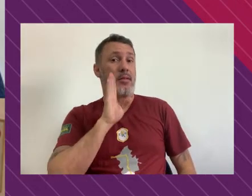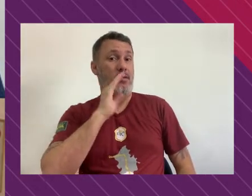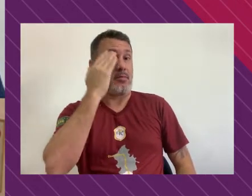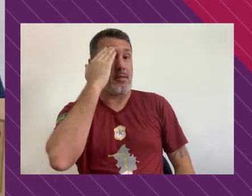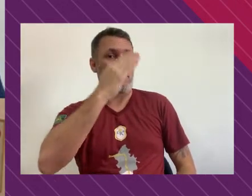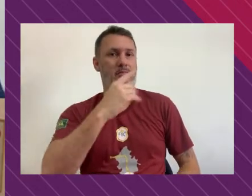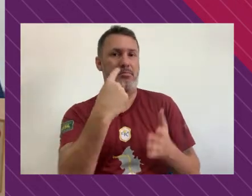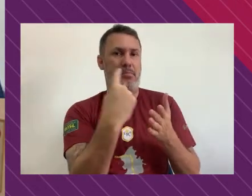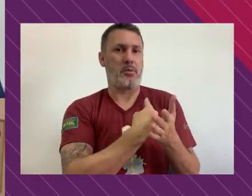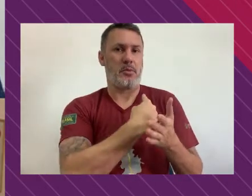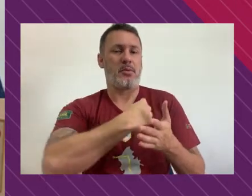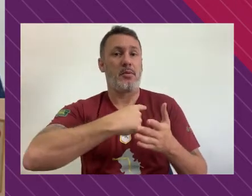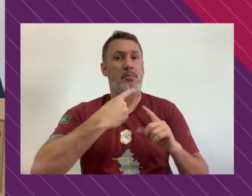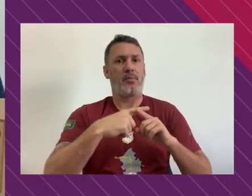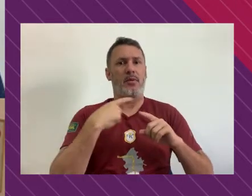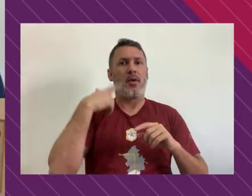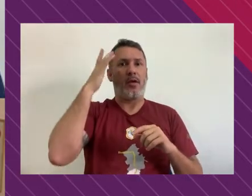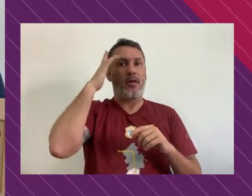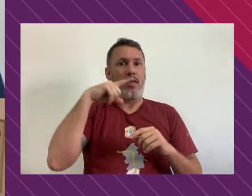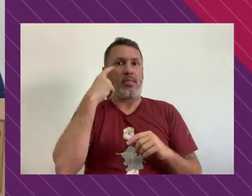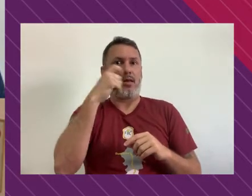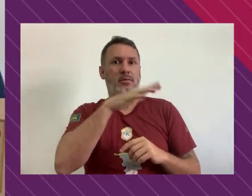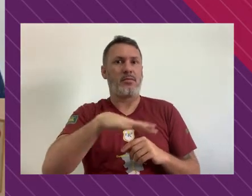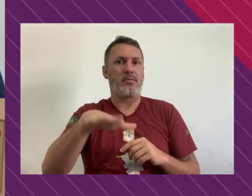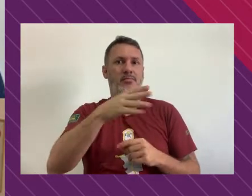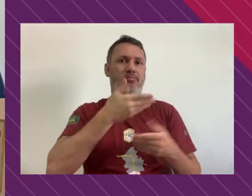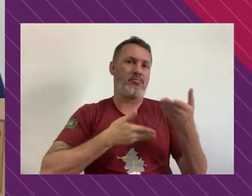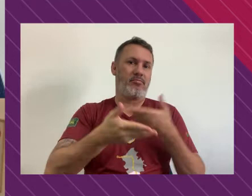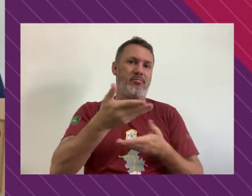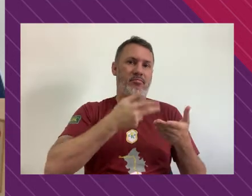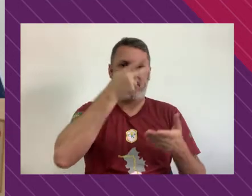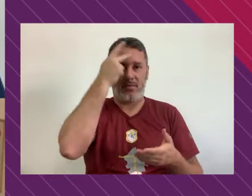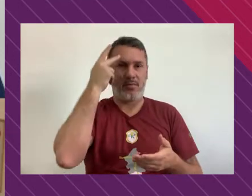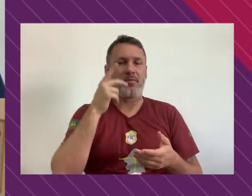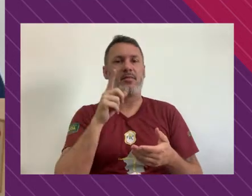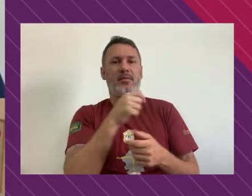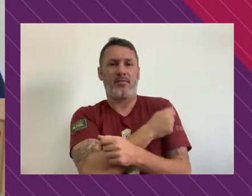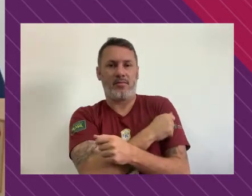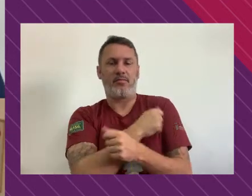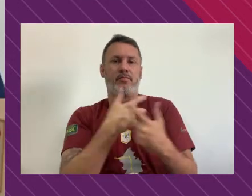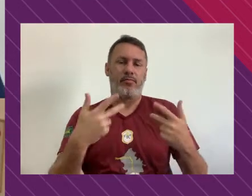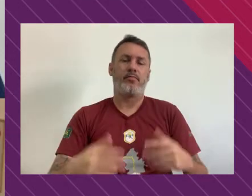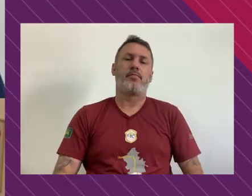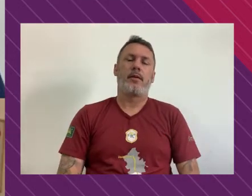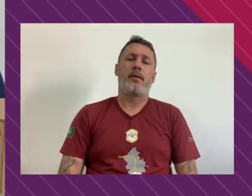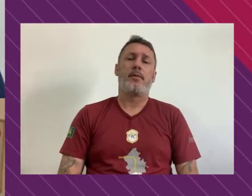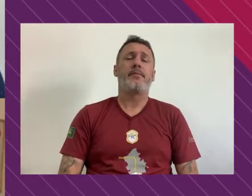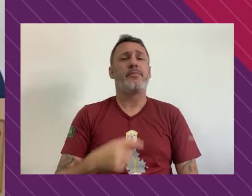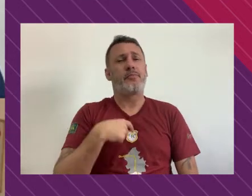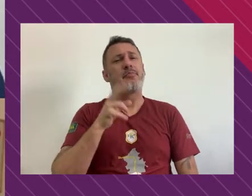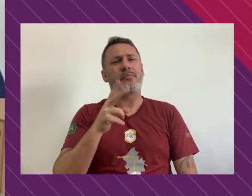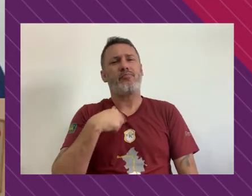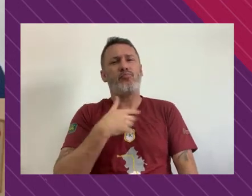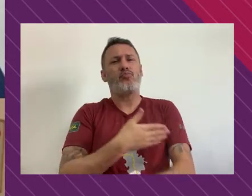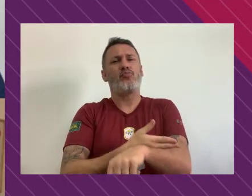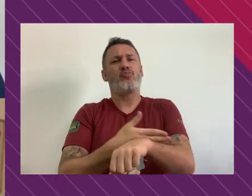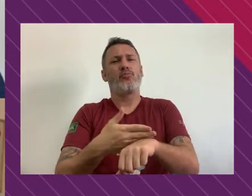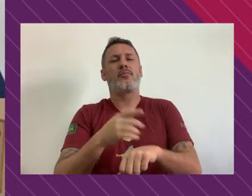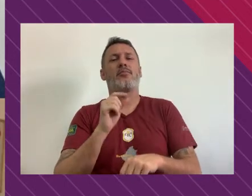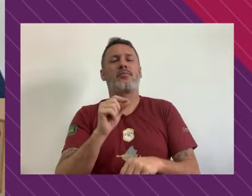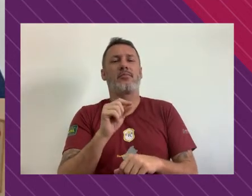acho que pode ser algo bastante interessante para compartilhar com o público de estudantes. Eu costumo dizer